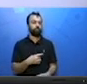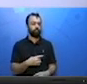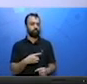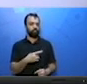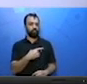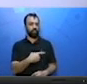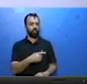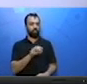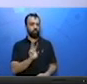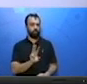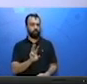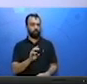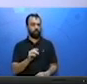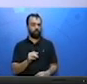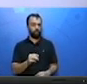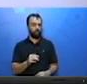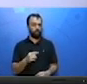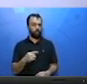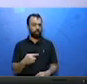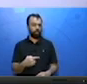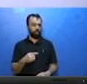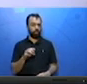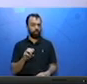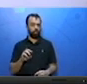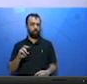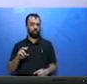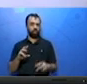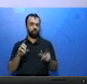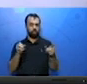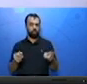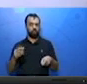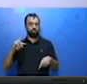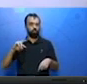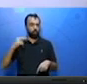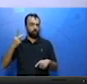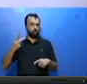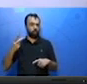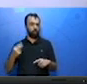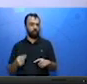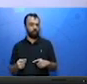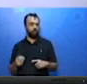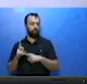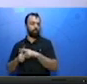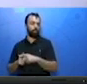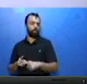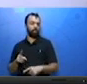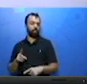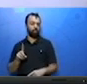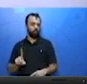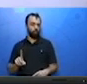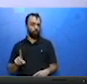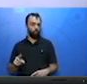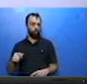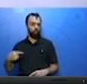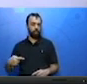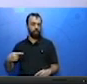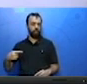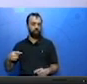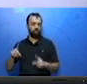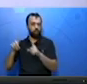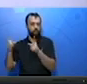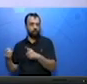y do B é 1 e o y do C é menos 1. Como ele é negativo, eu coloco menos e o menos 1